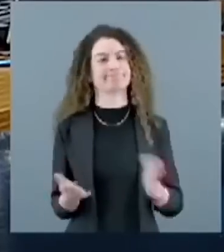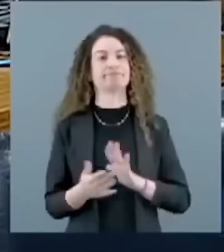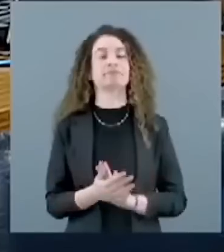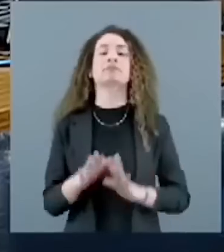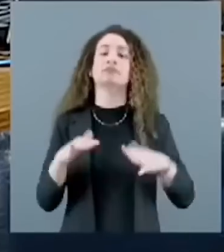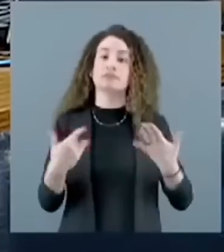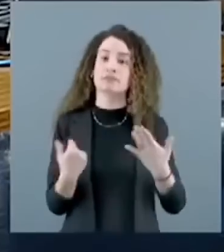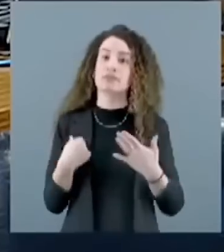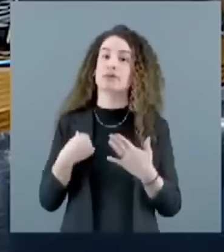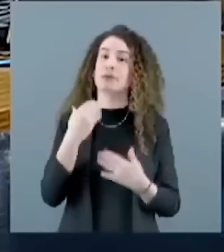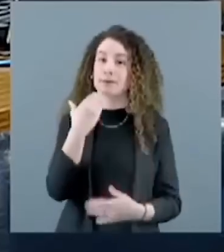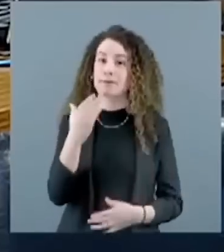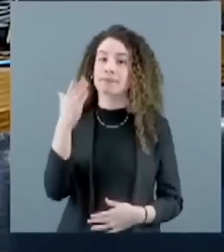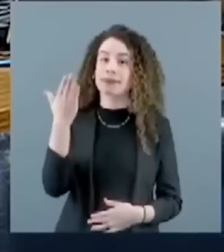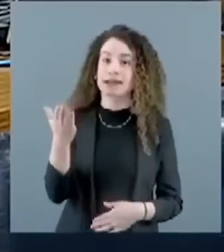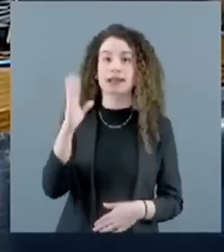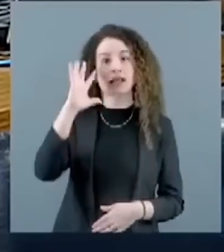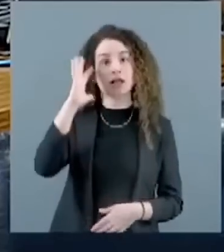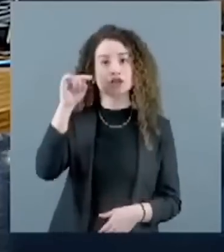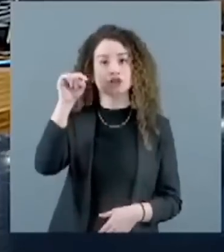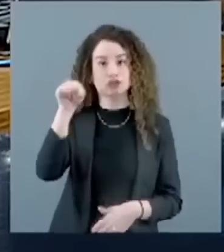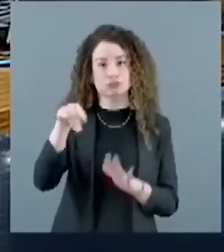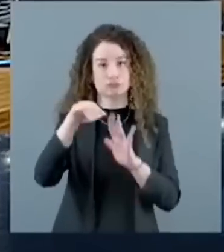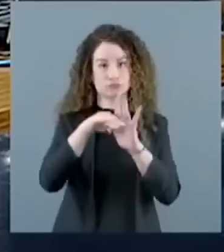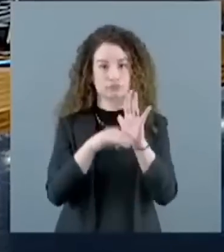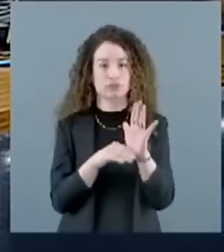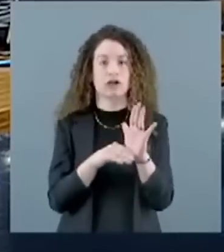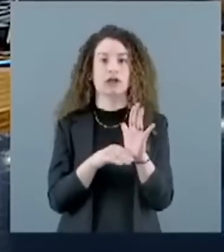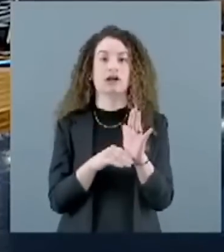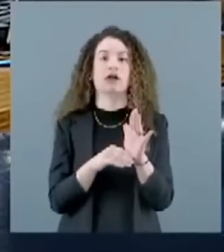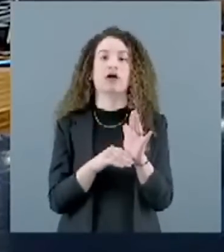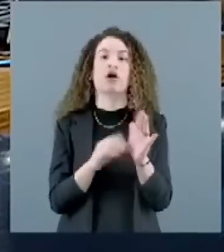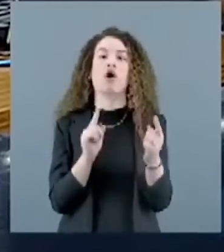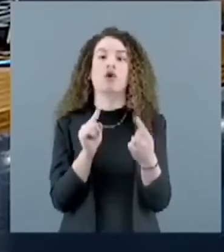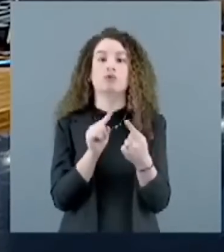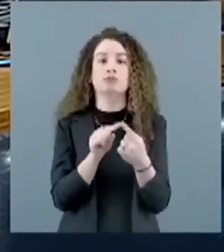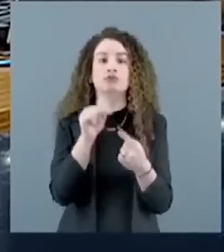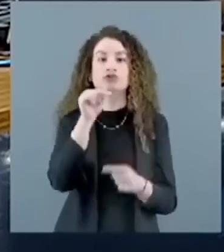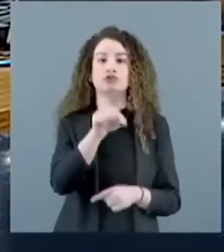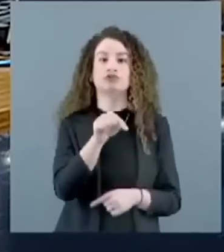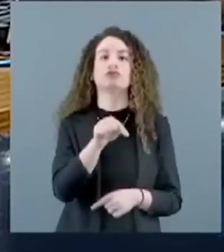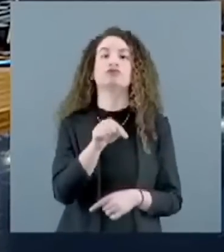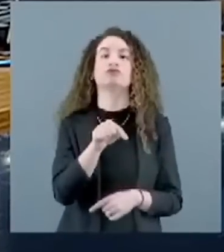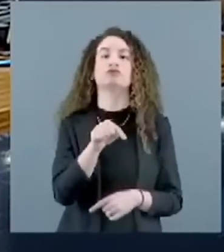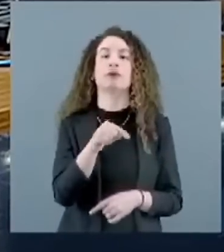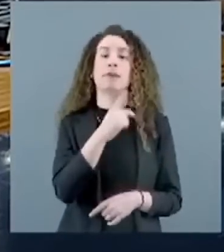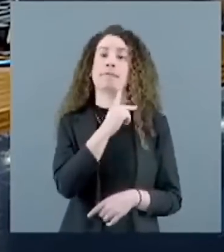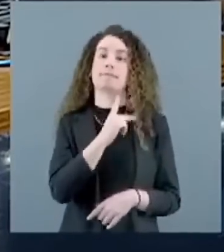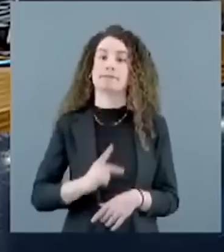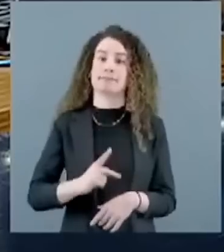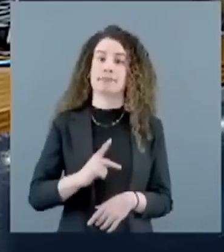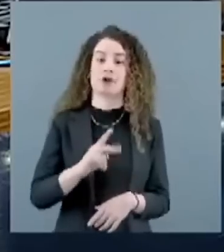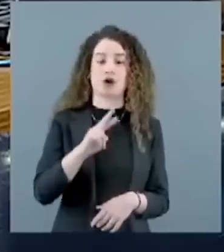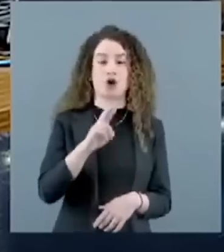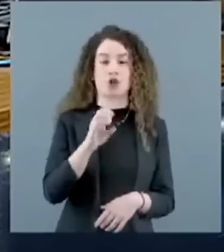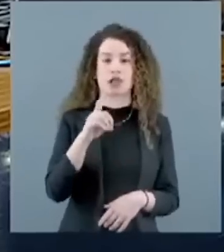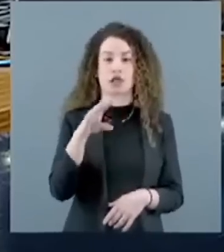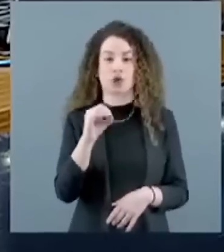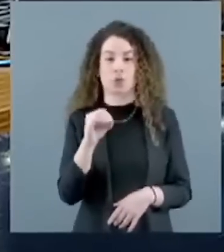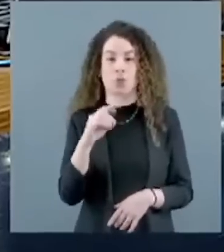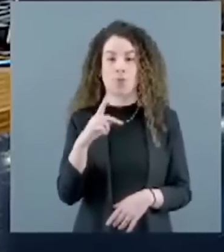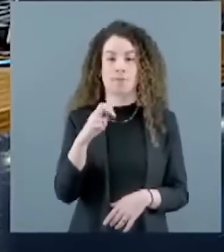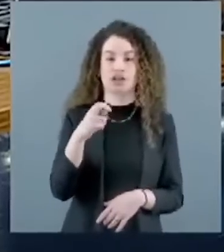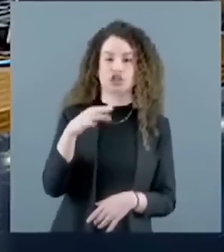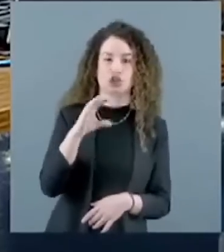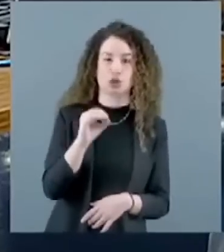Excelência essa questão de ordem endereçada ao presidente Rodrigo Pacheco, porque foi ele, como presidente do Congresso, quem fez a